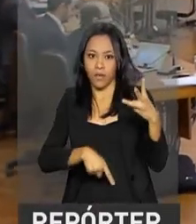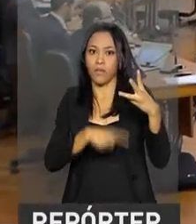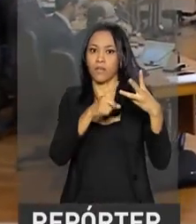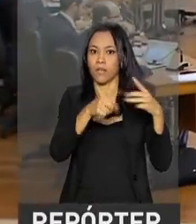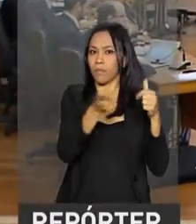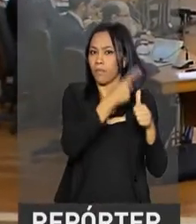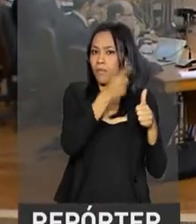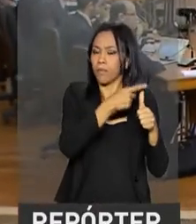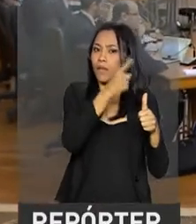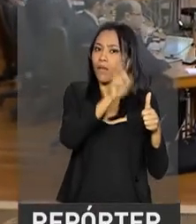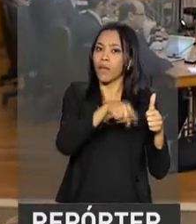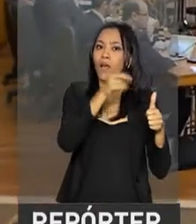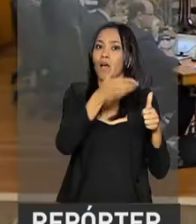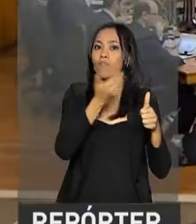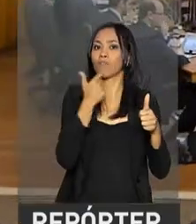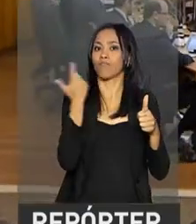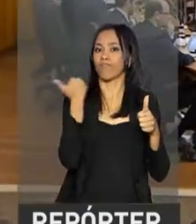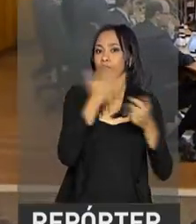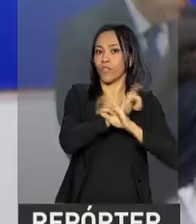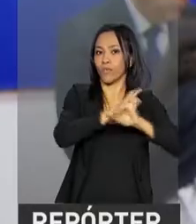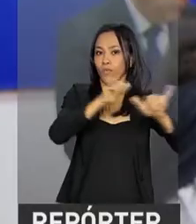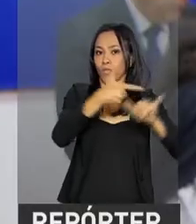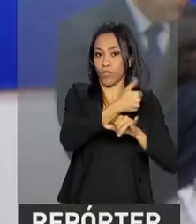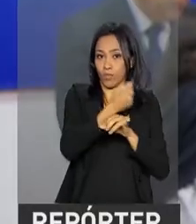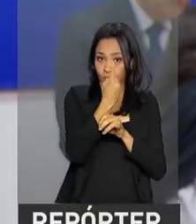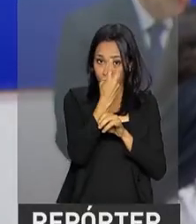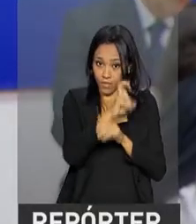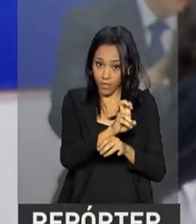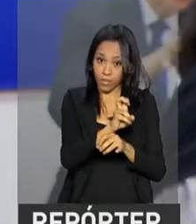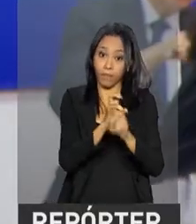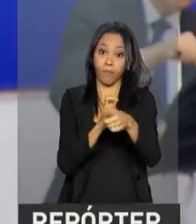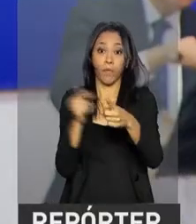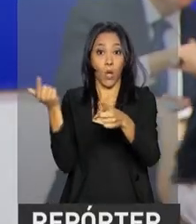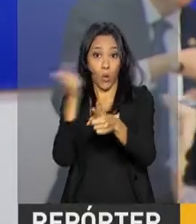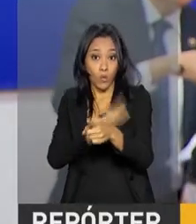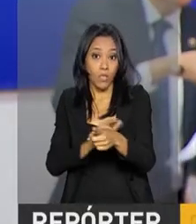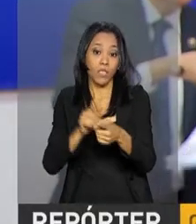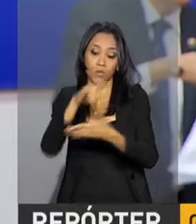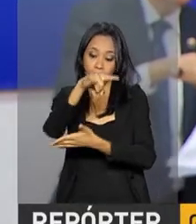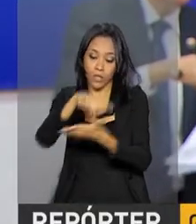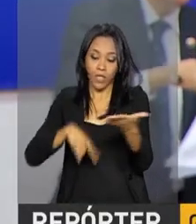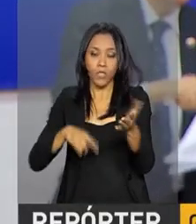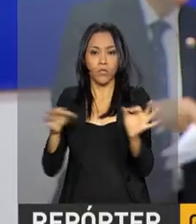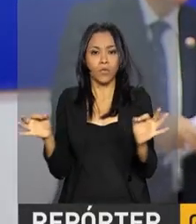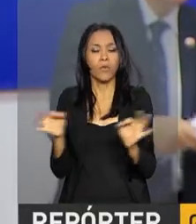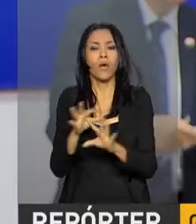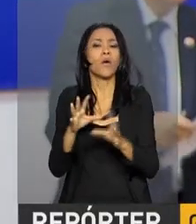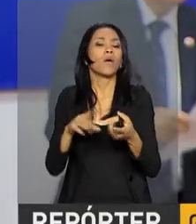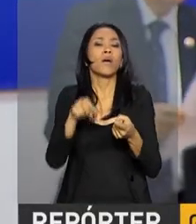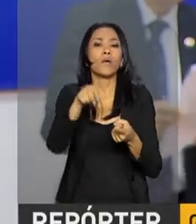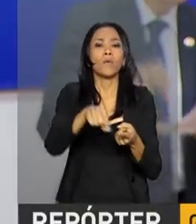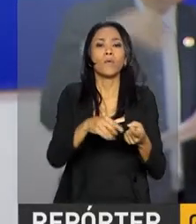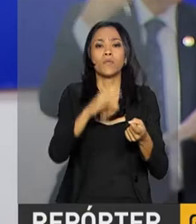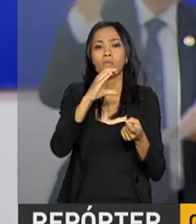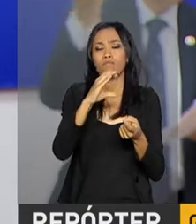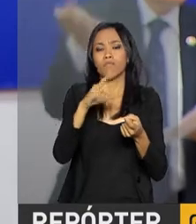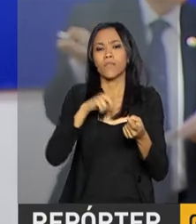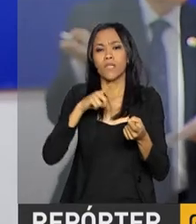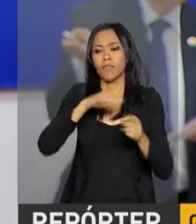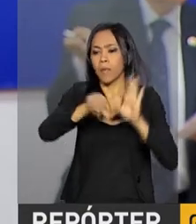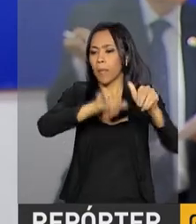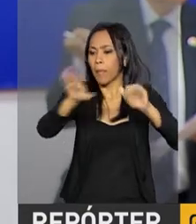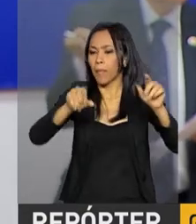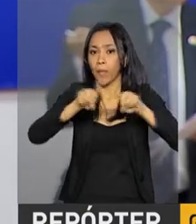A primeira foi divulgada em 2015. Para chegar a essa versão final do texto, o CNE realizou 5 audiências